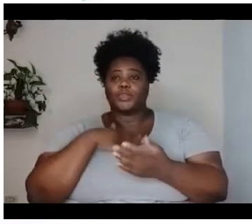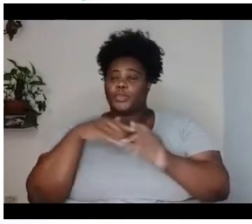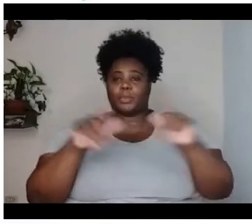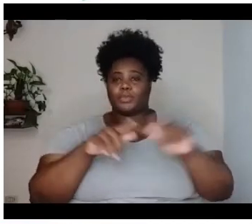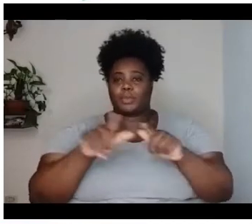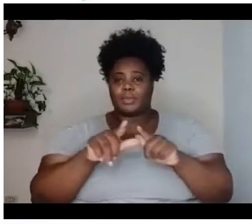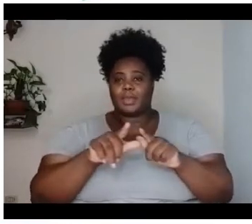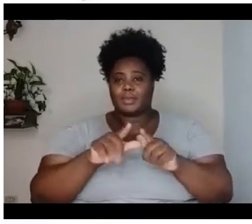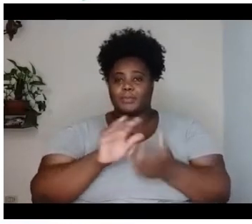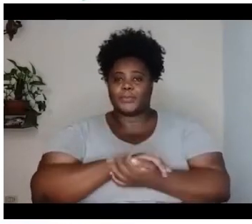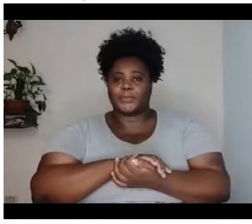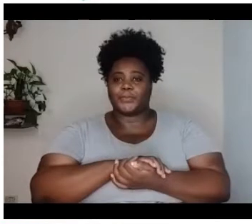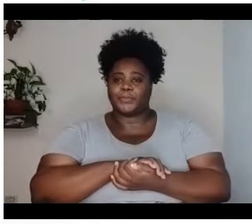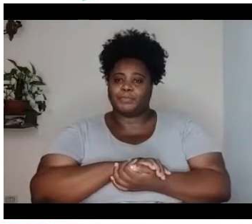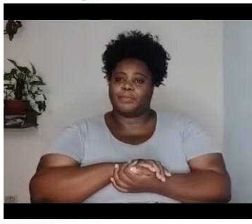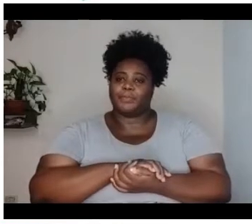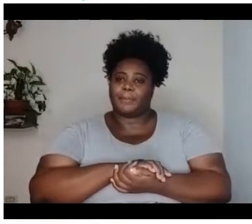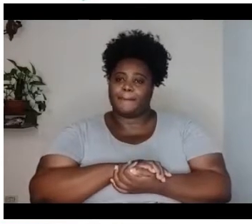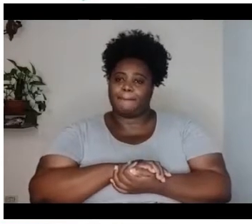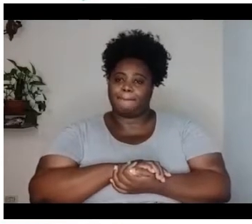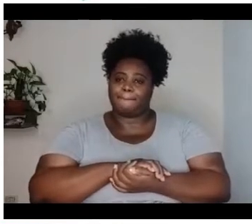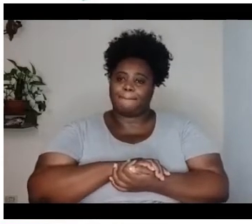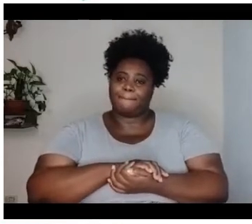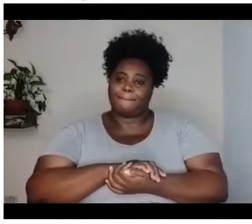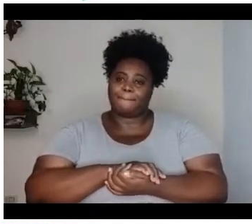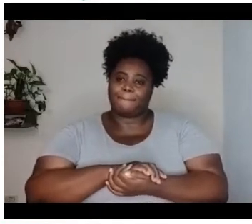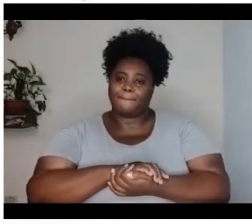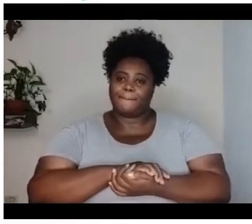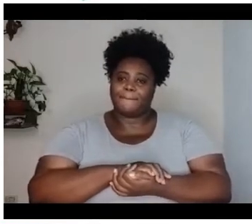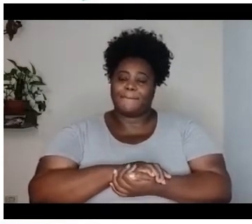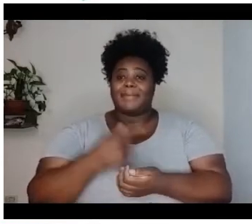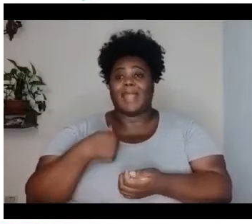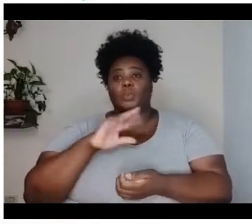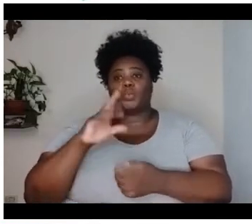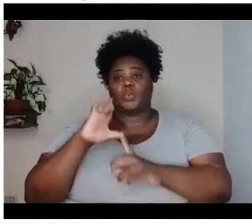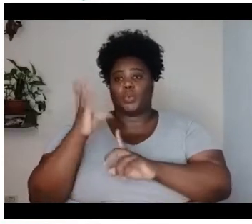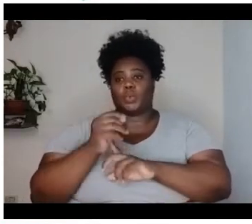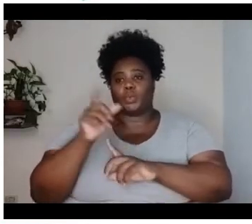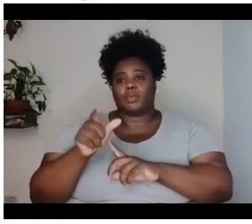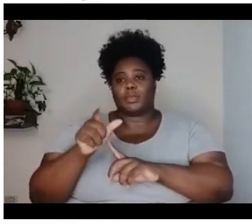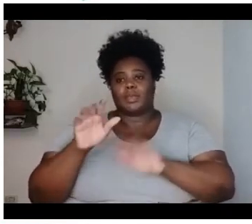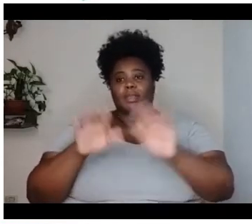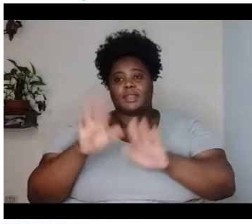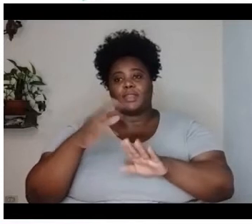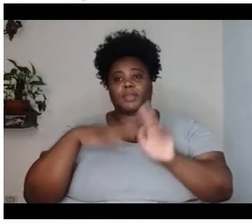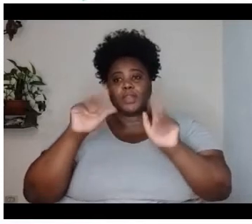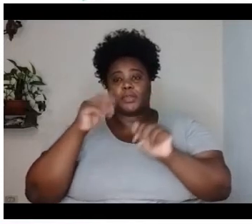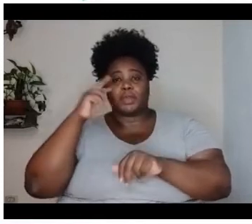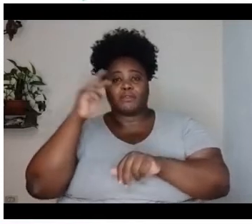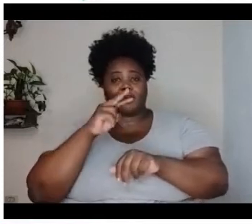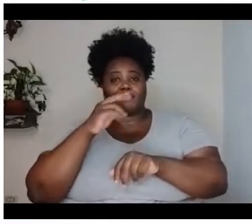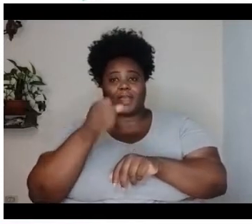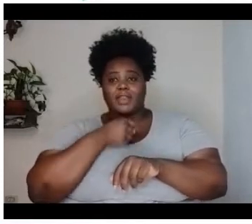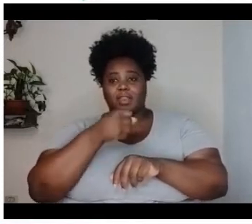Tipo assim, eu não sou uma artista, por exemplo, talvez eu nunca vá assistir essa nossa entrevista, né?